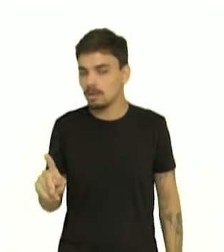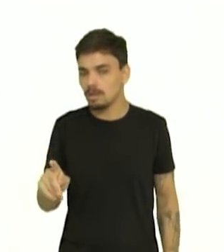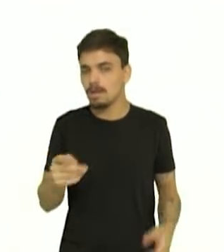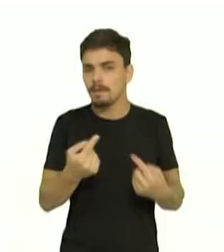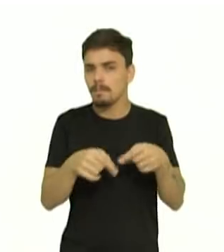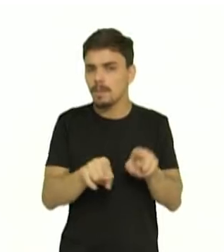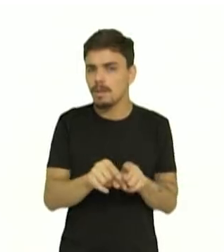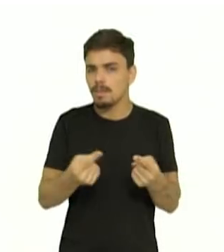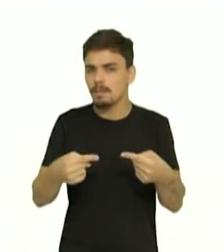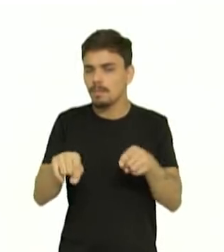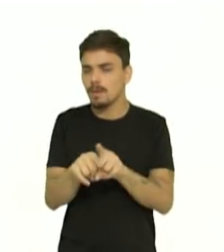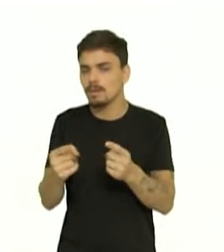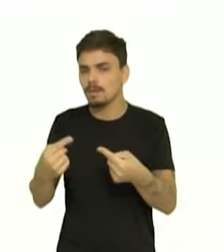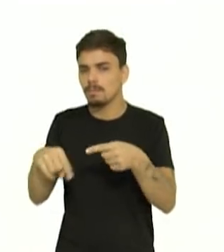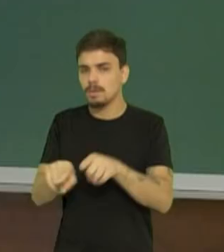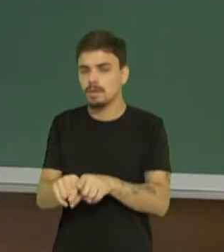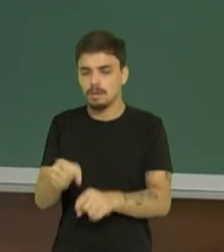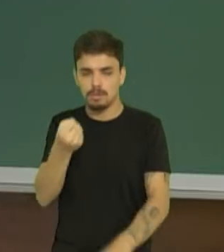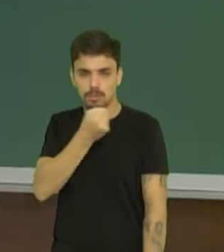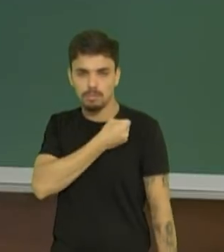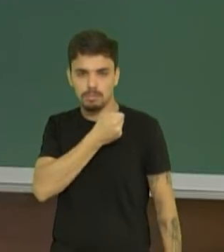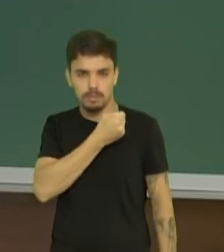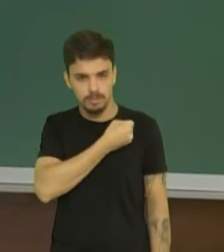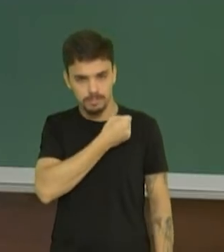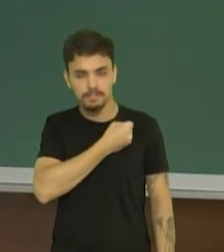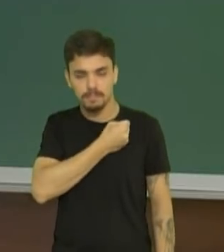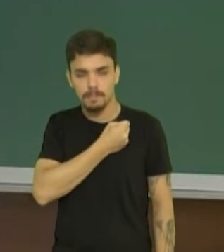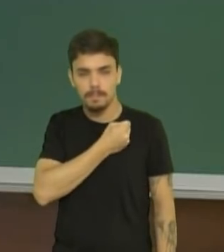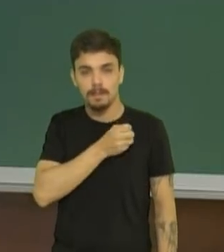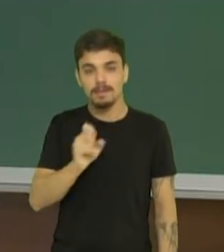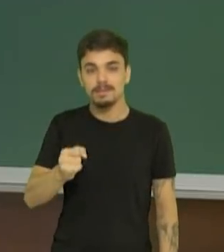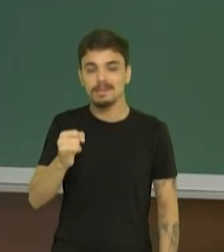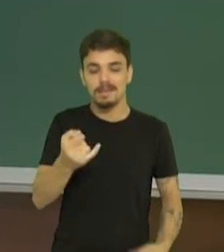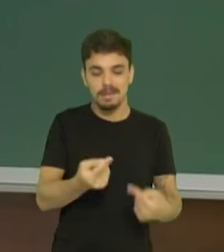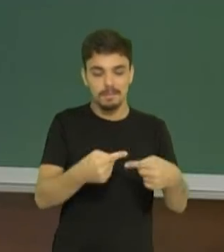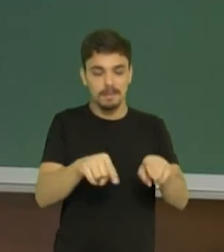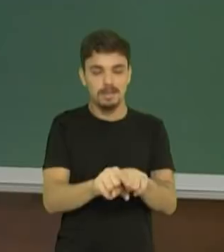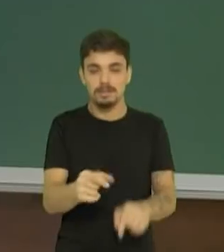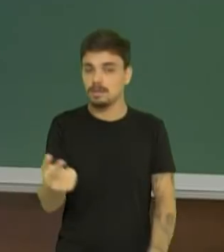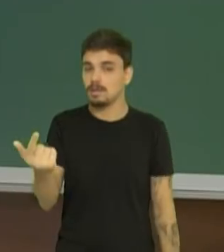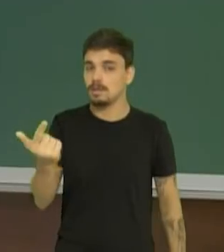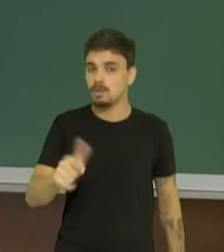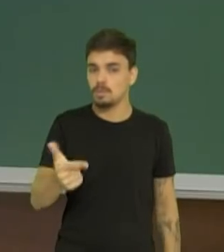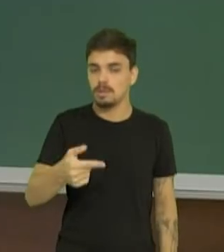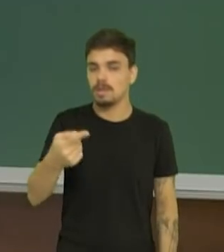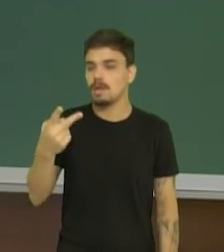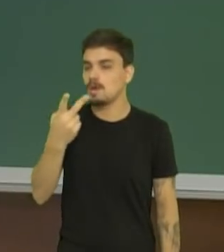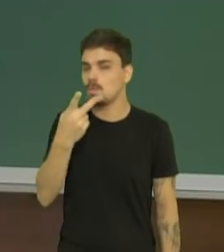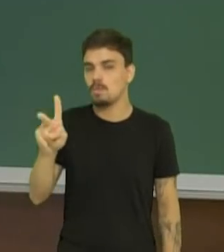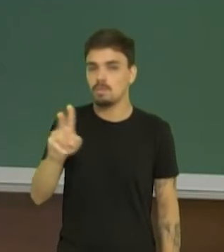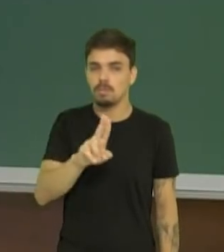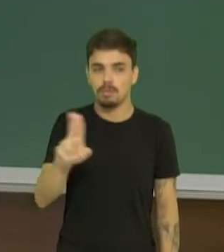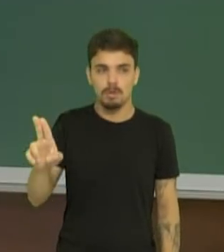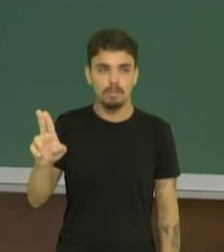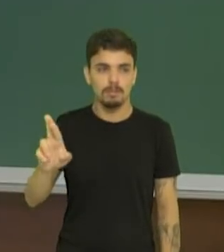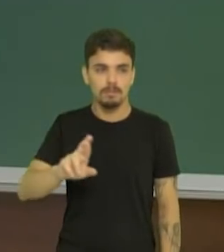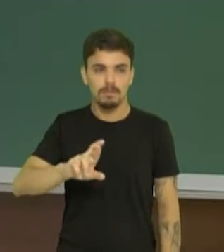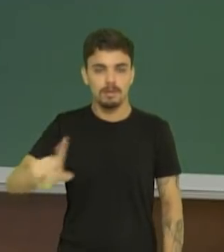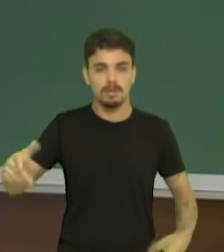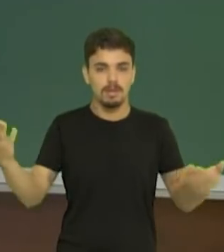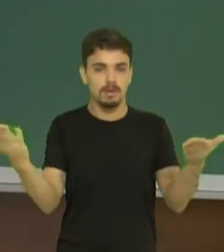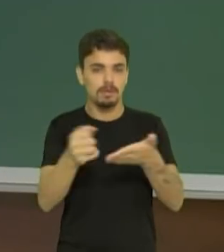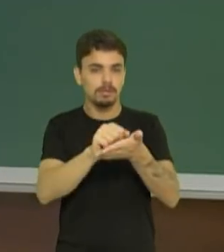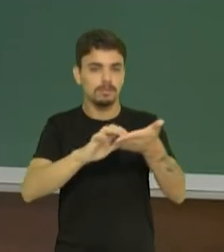bom? Números que não repetem periodicamente, eles têm outra classificação, tá? No